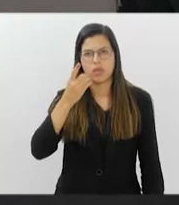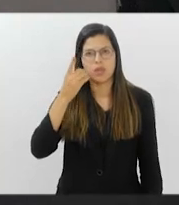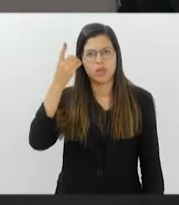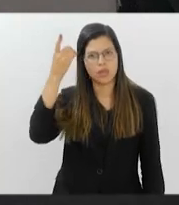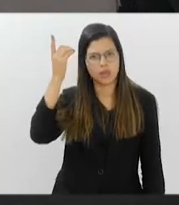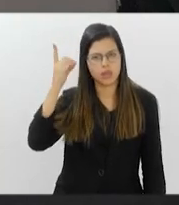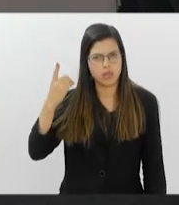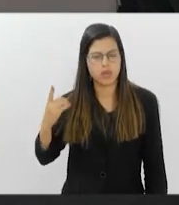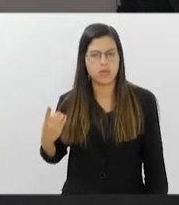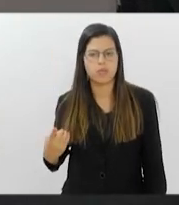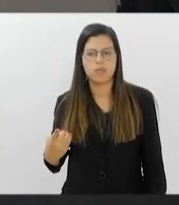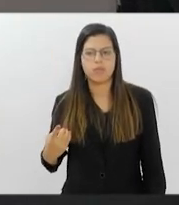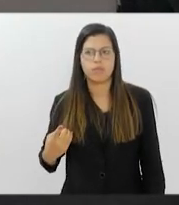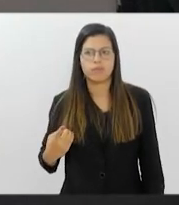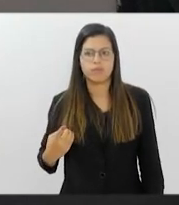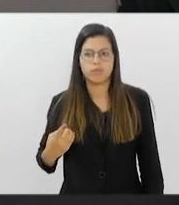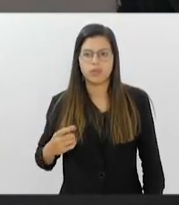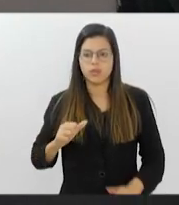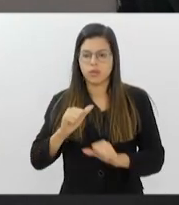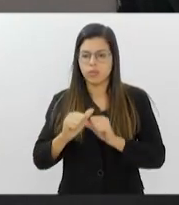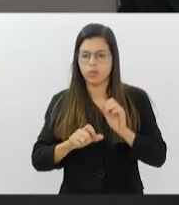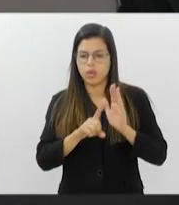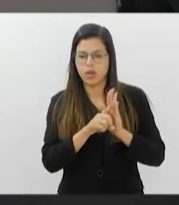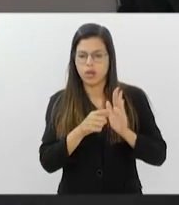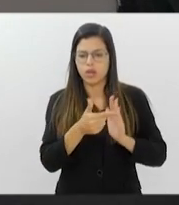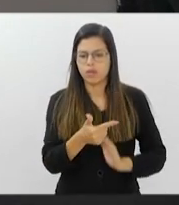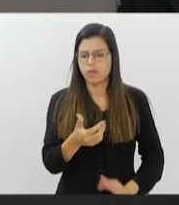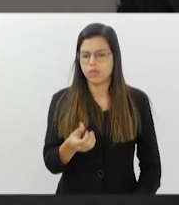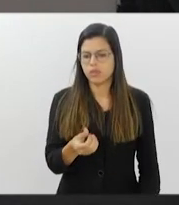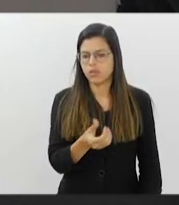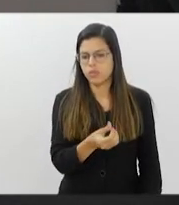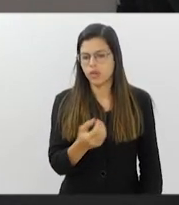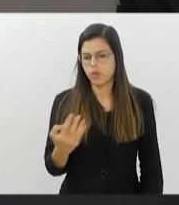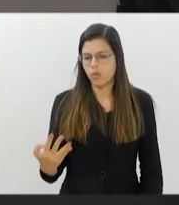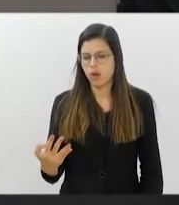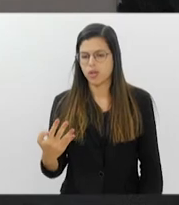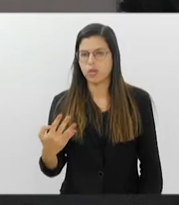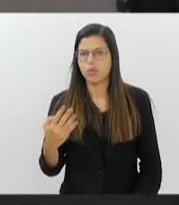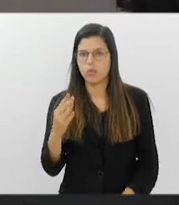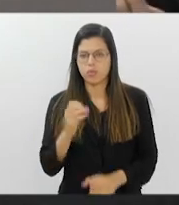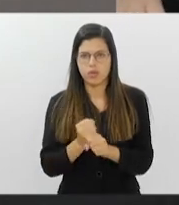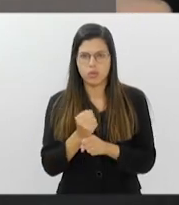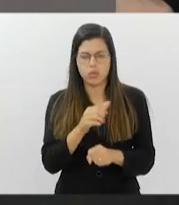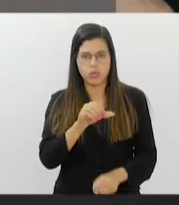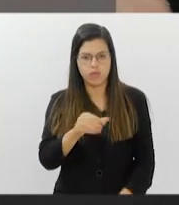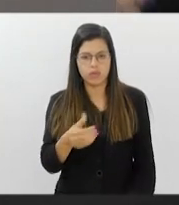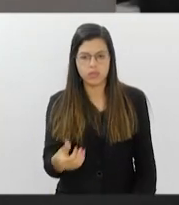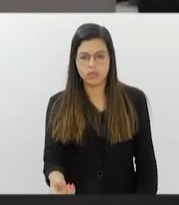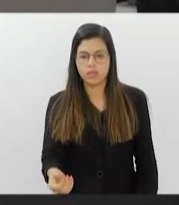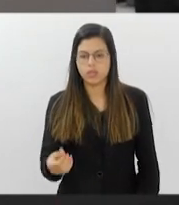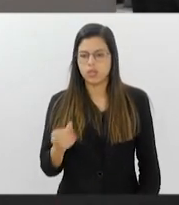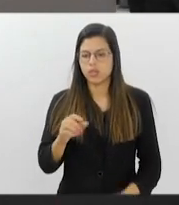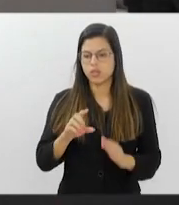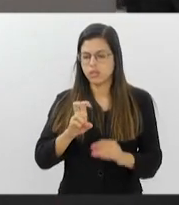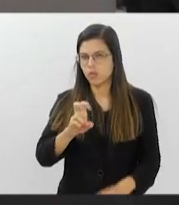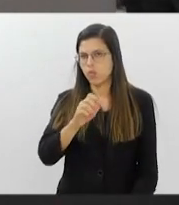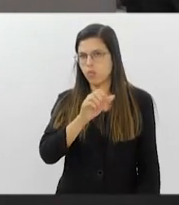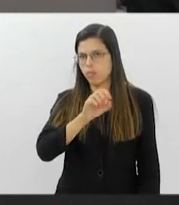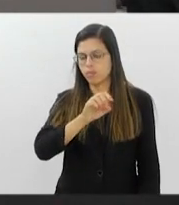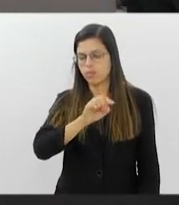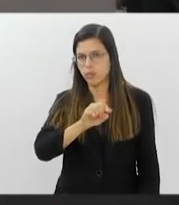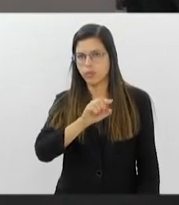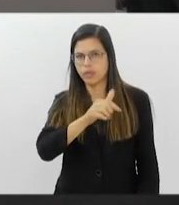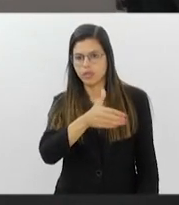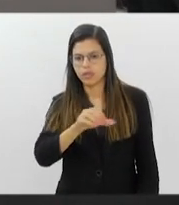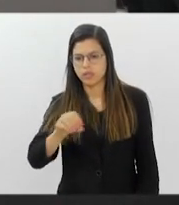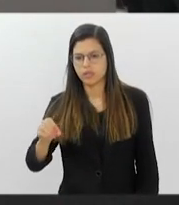Balbi, que altera as leis 2664 de 96 e a 5.100 de 2007, para